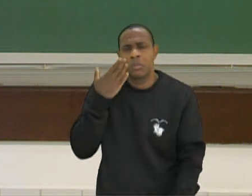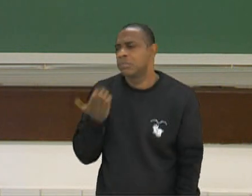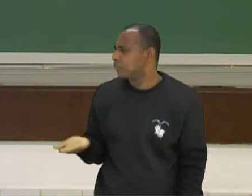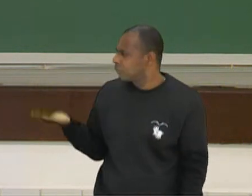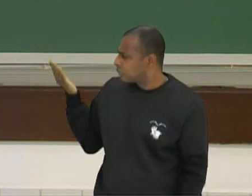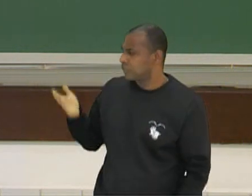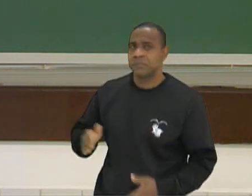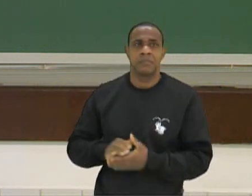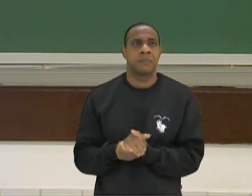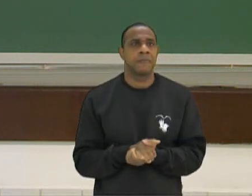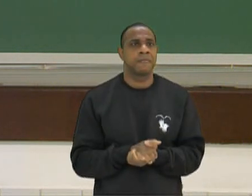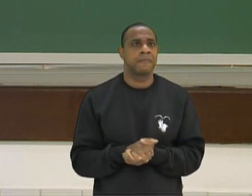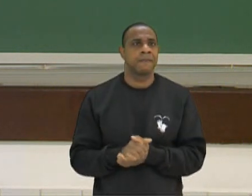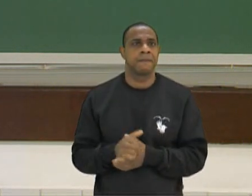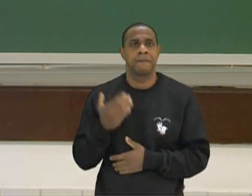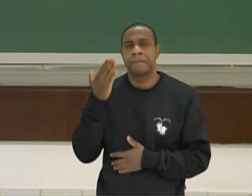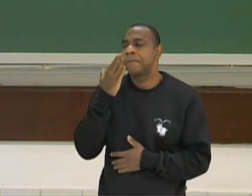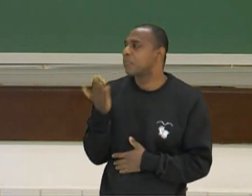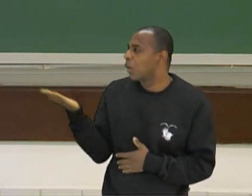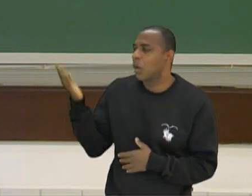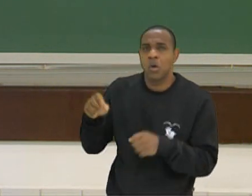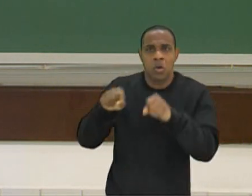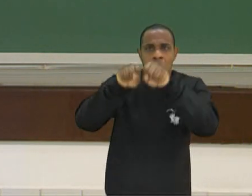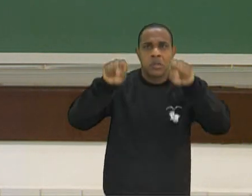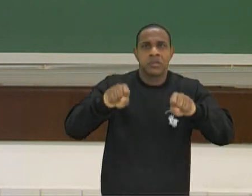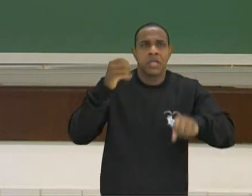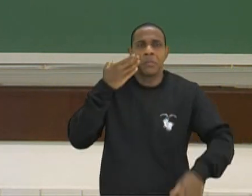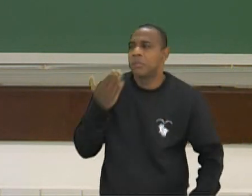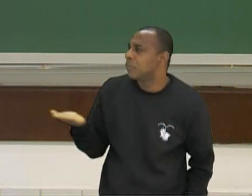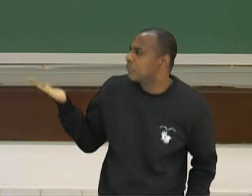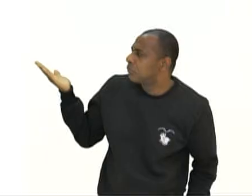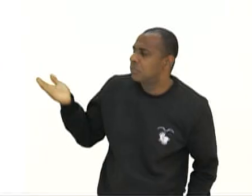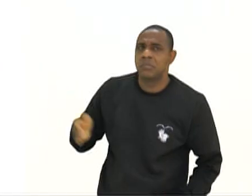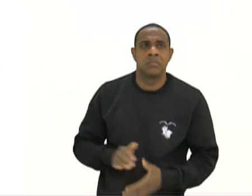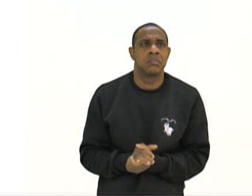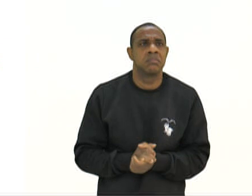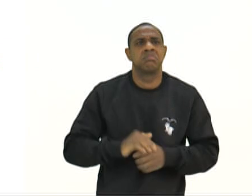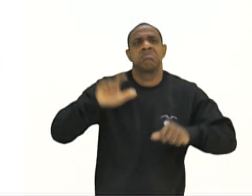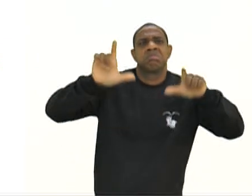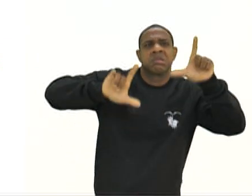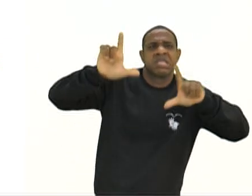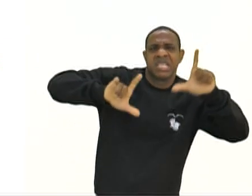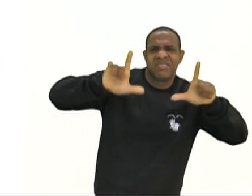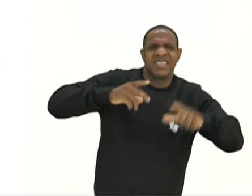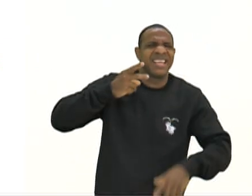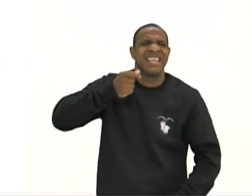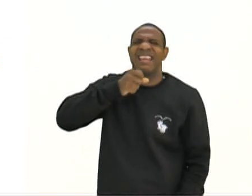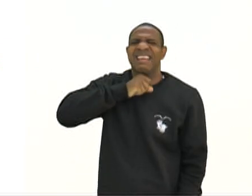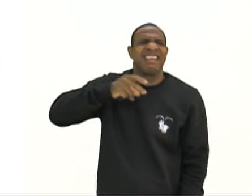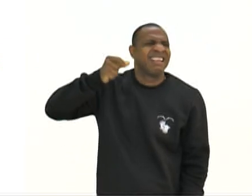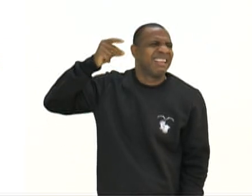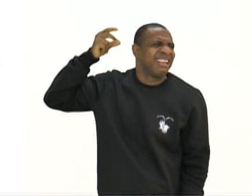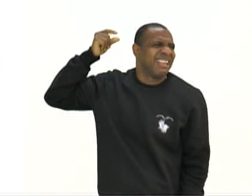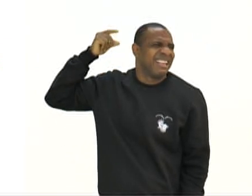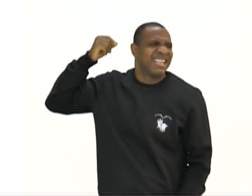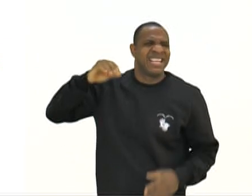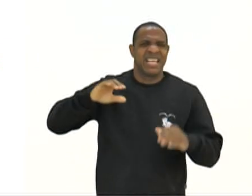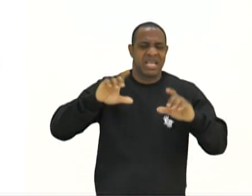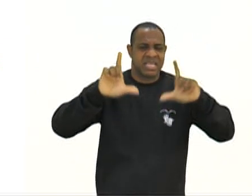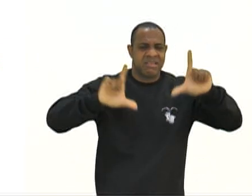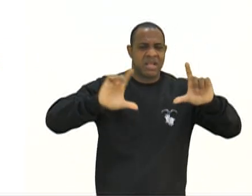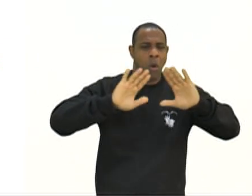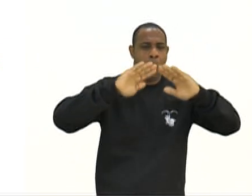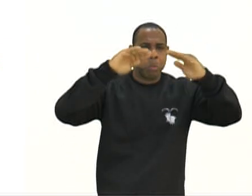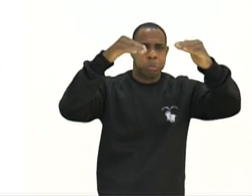próxima tela. Então, olha o nosso sistema que temos ali. Televisores mais antigos, com tubo de imagem,